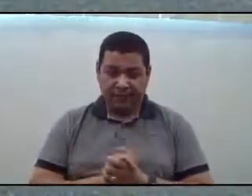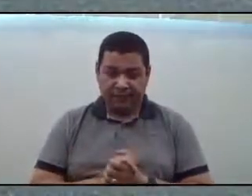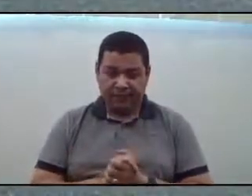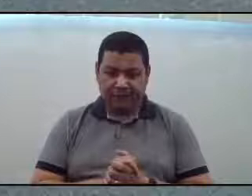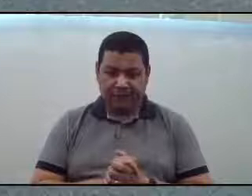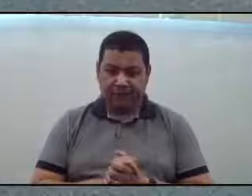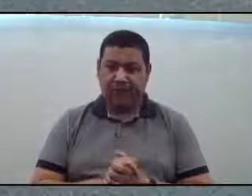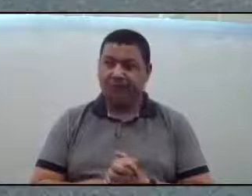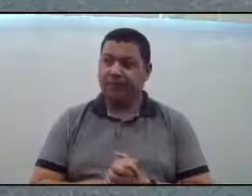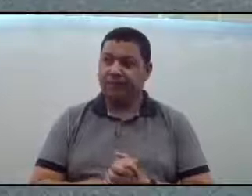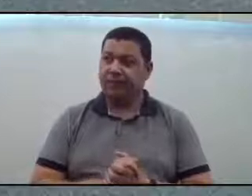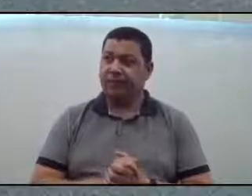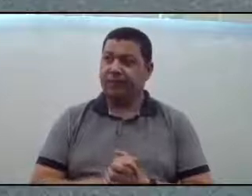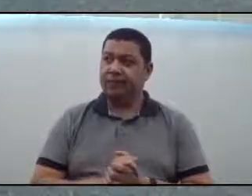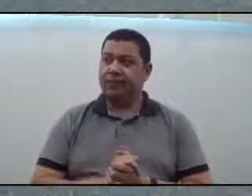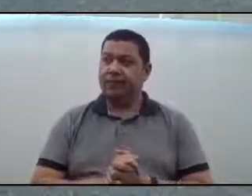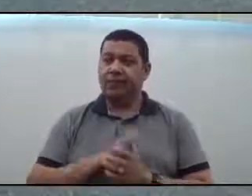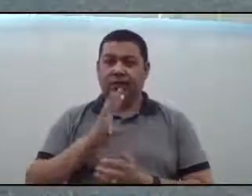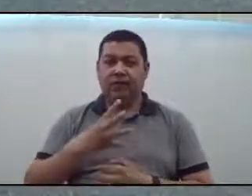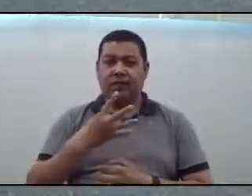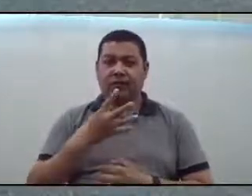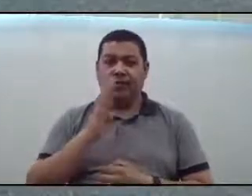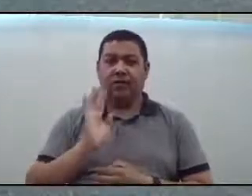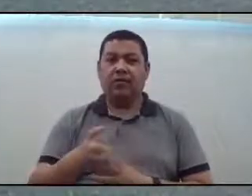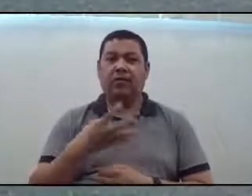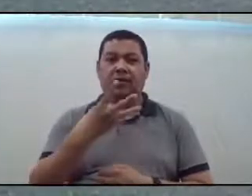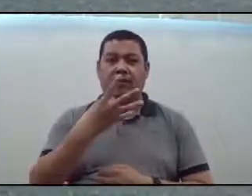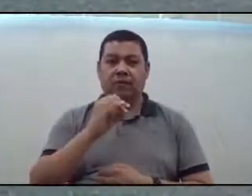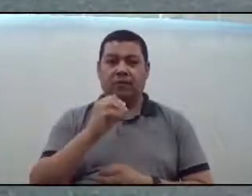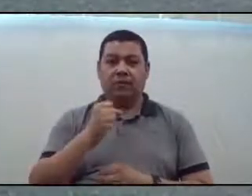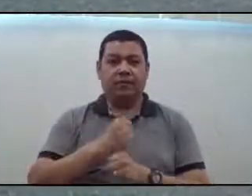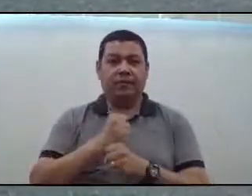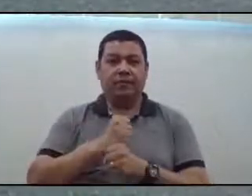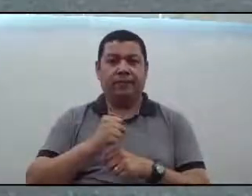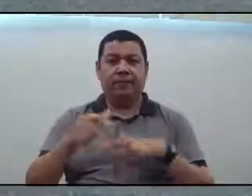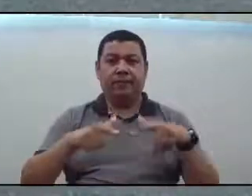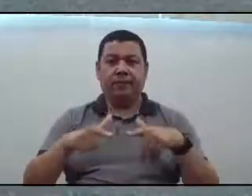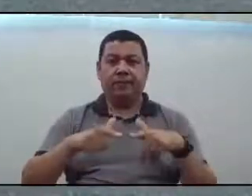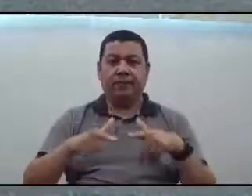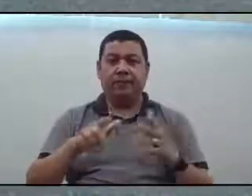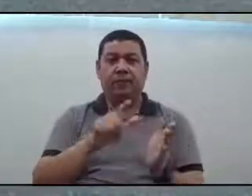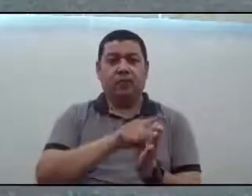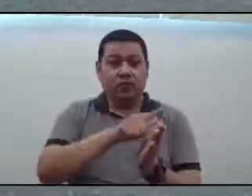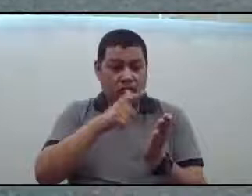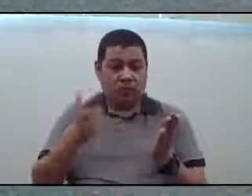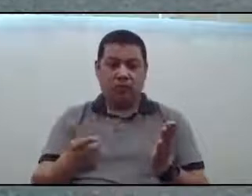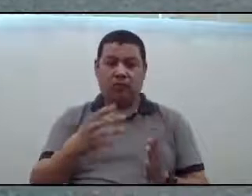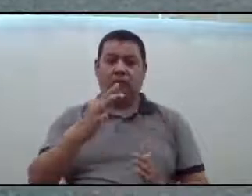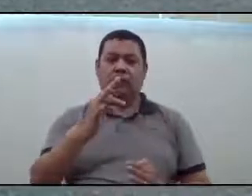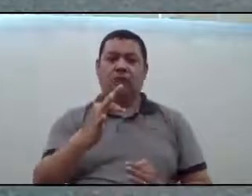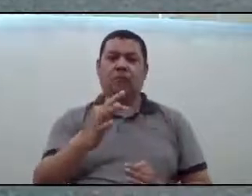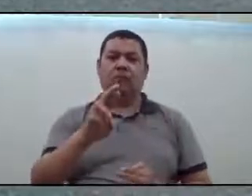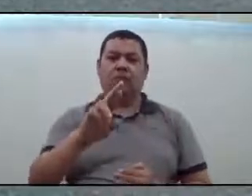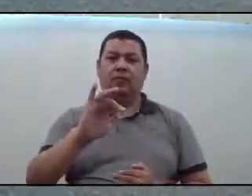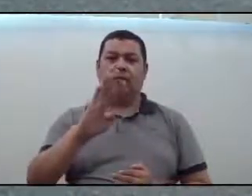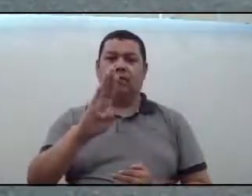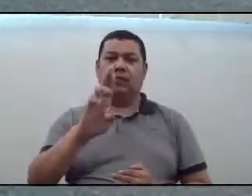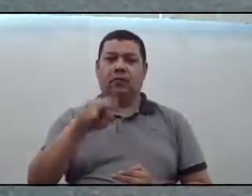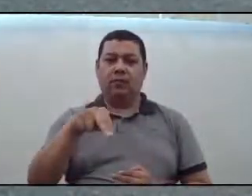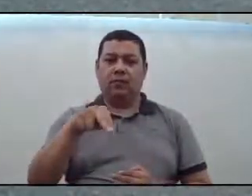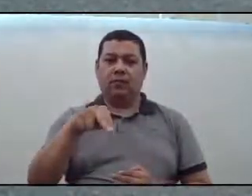tanto tempo, né? 4 décadas de trabalho da Tribuna Popular no município de Cacoal, no nome do senhor Perim.